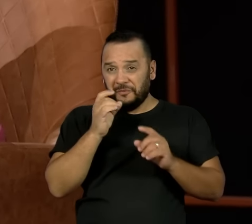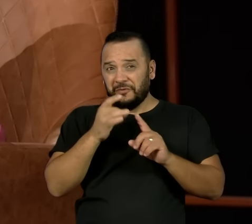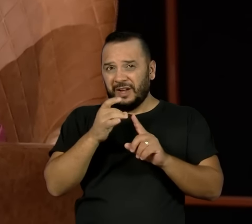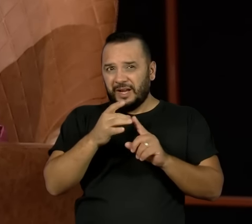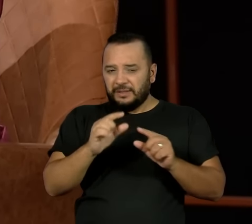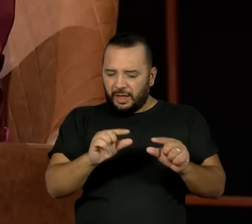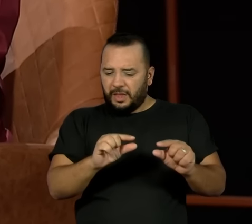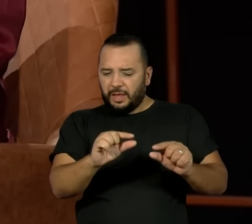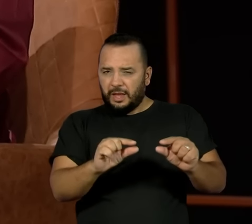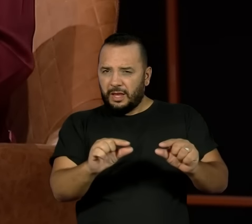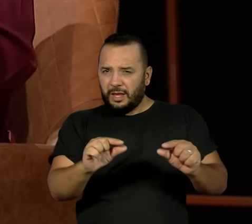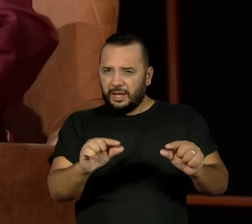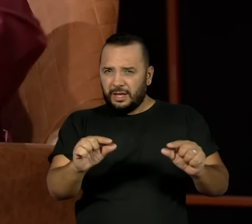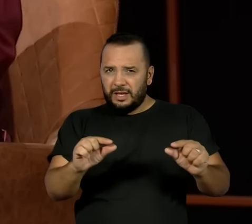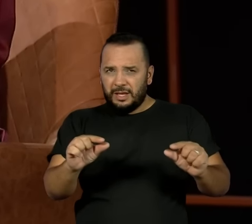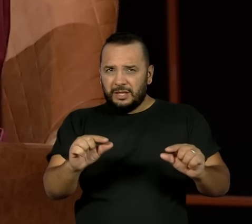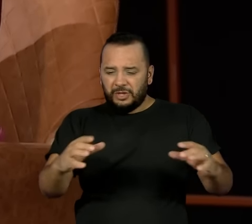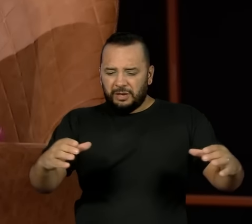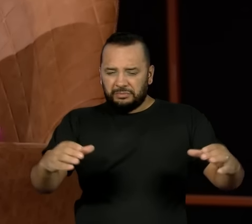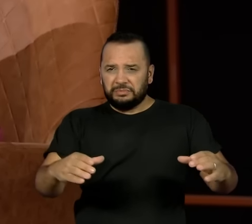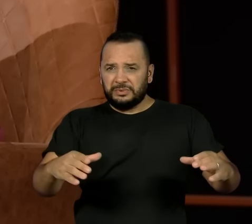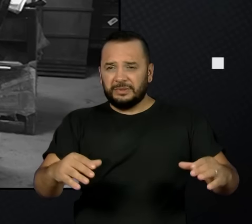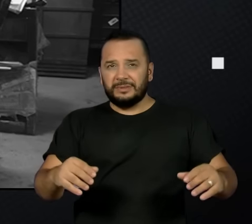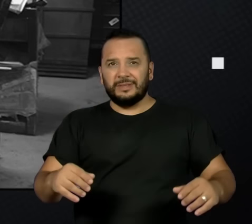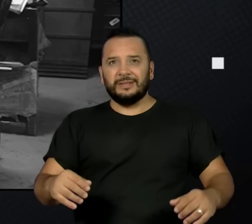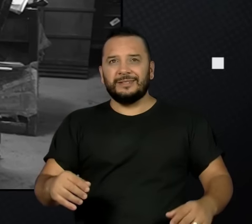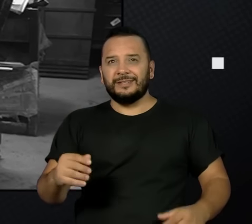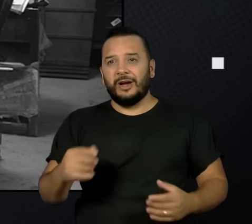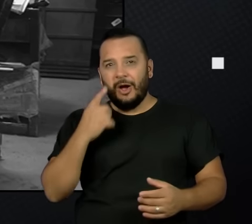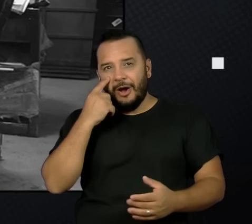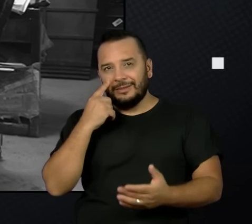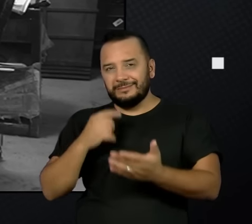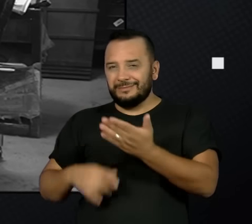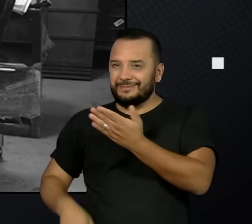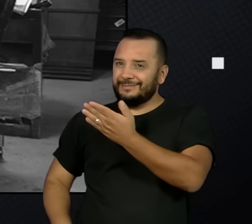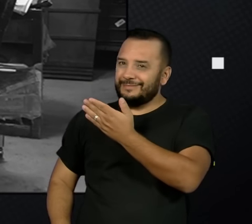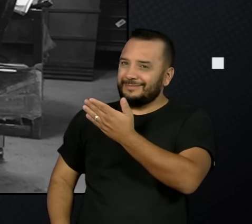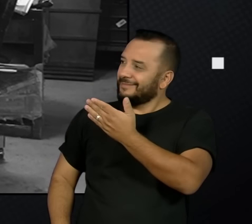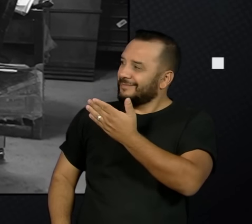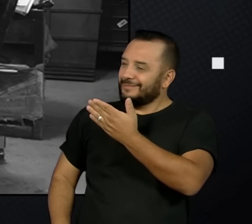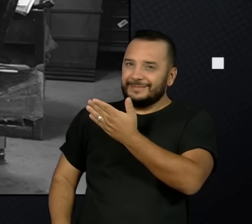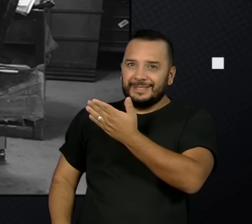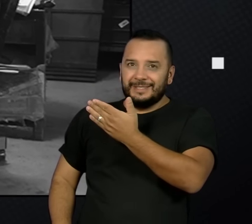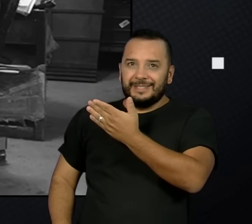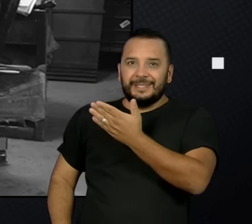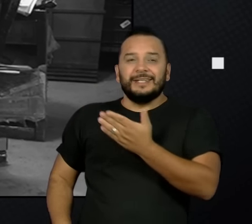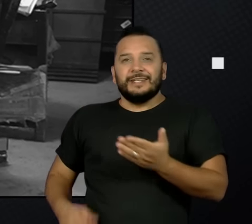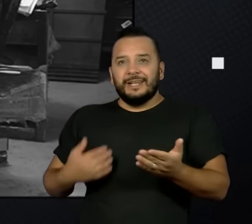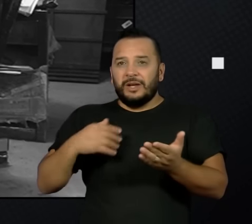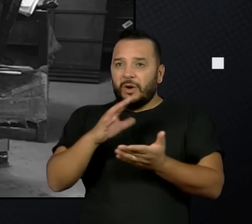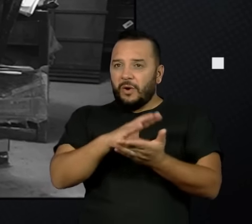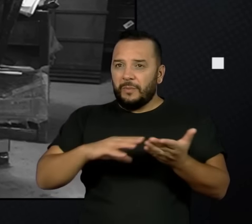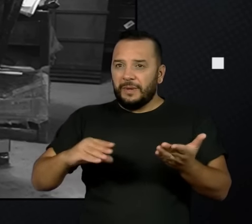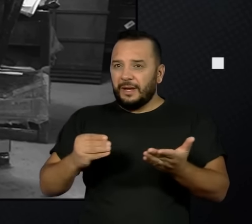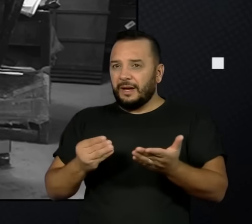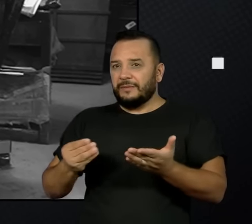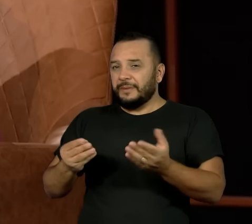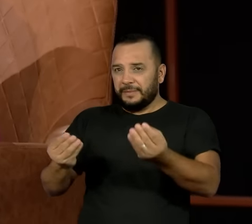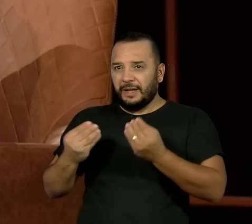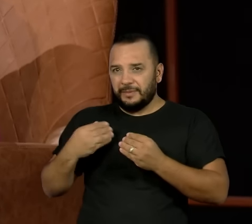letrinhas plaquinha de chumbo, né? Nossa, que beleza. Tirava uma cópia e dava para o revisor, que era